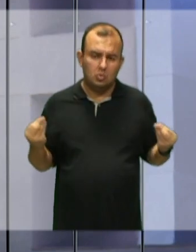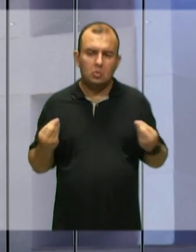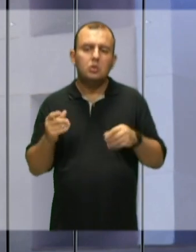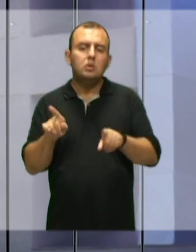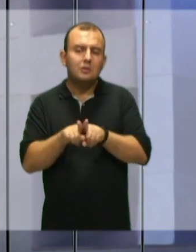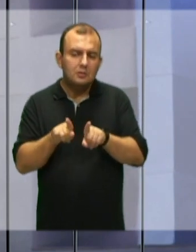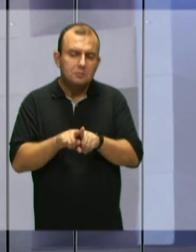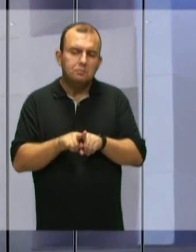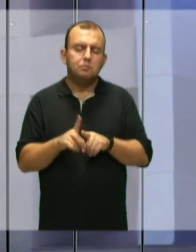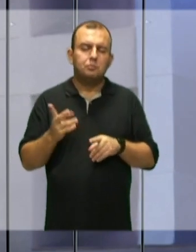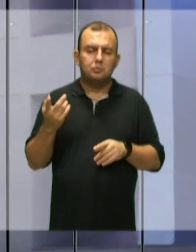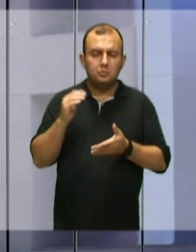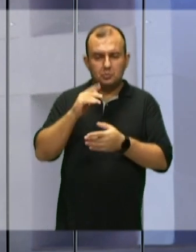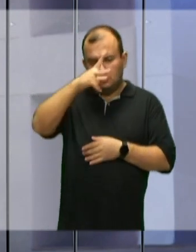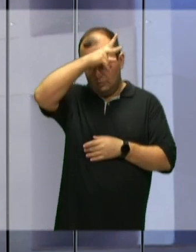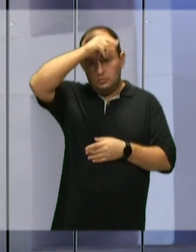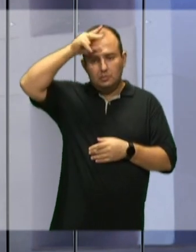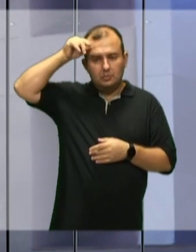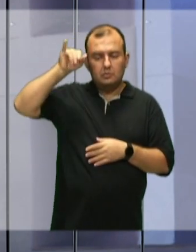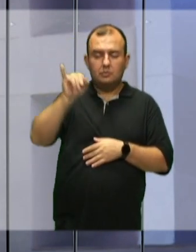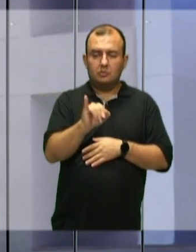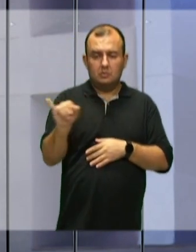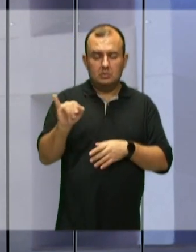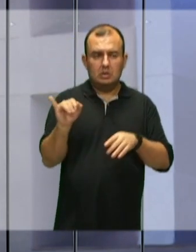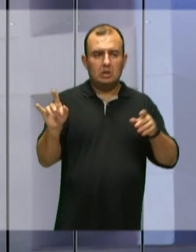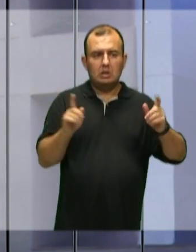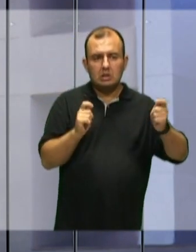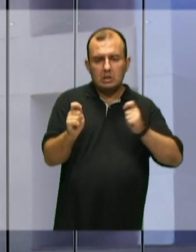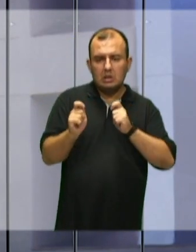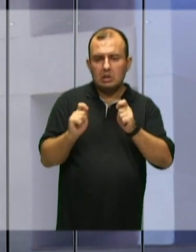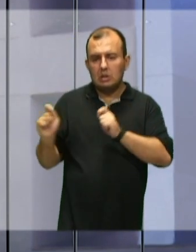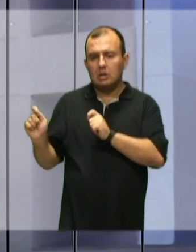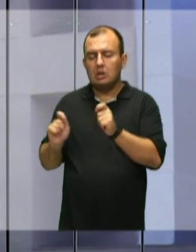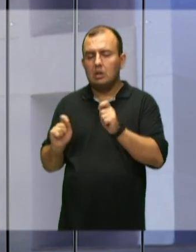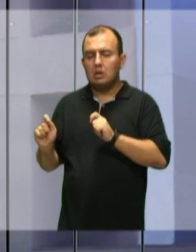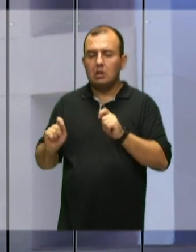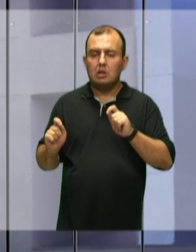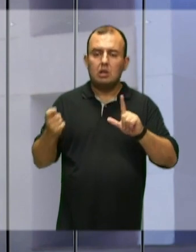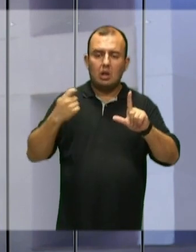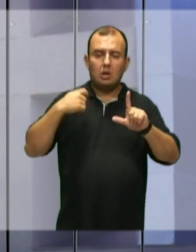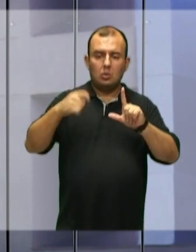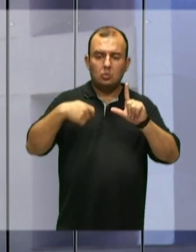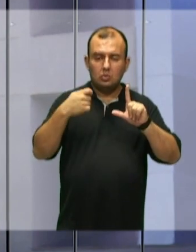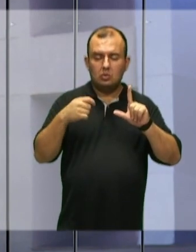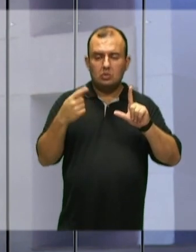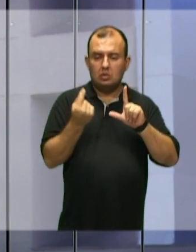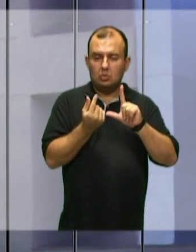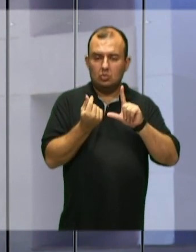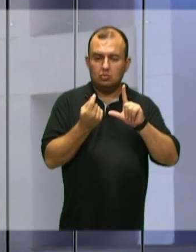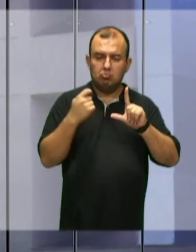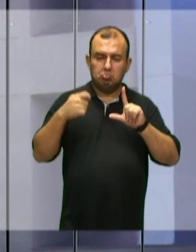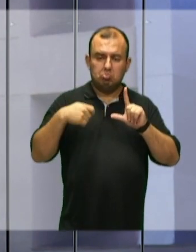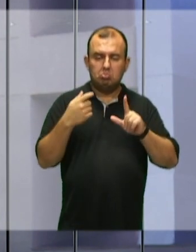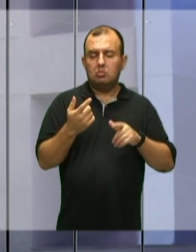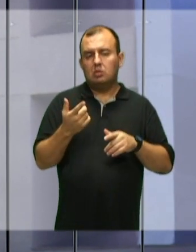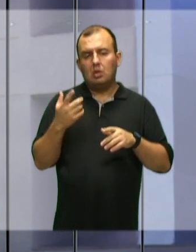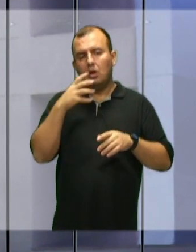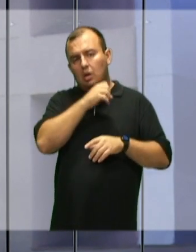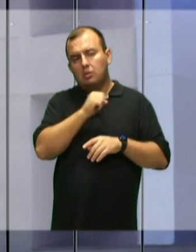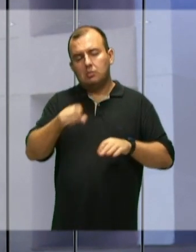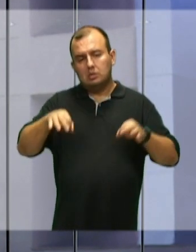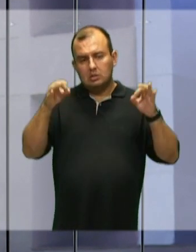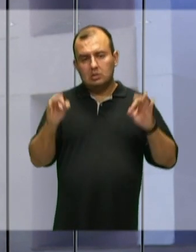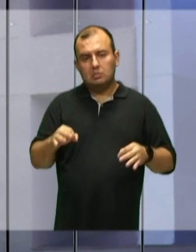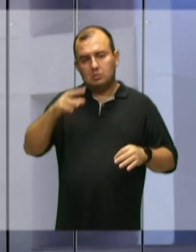Itajaí acaba não tendo toda essa logística para fazer mas hoje em dia você já não vê mais também uma logística rápida e eficiente por parte da